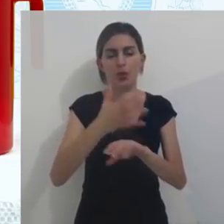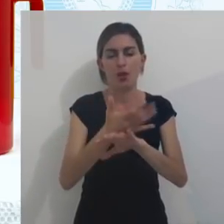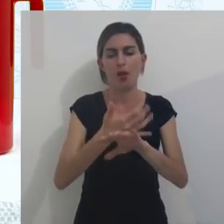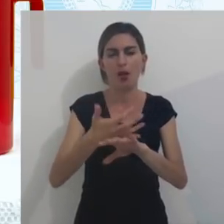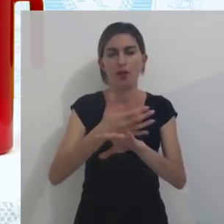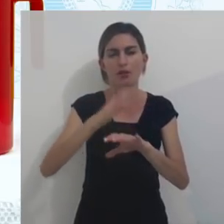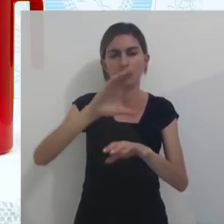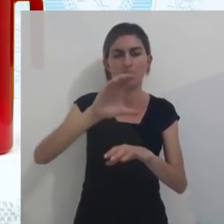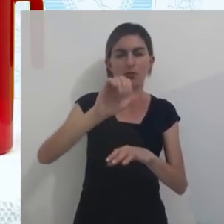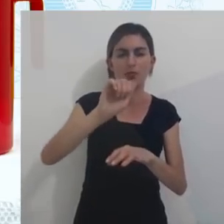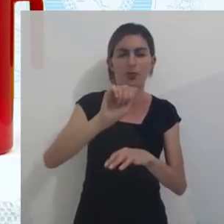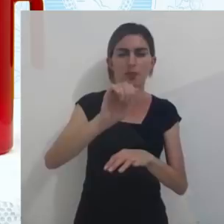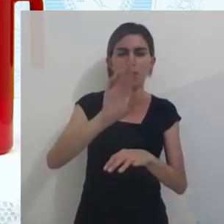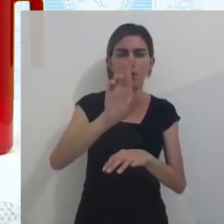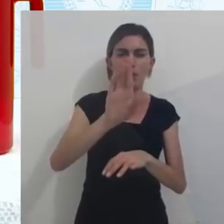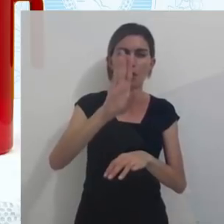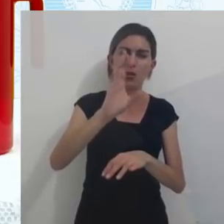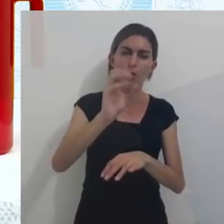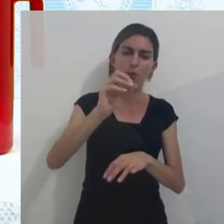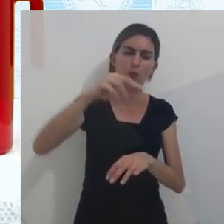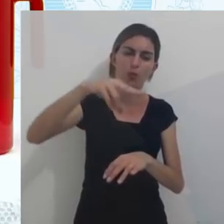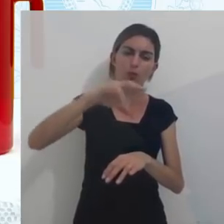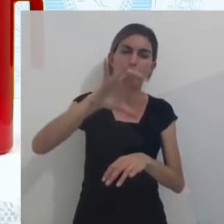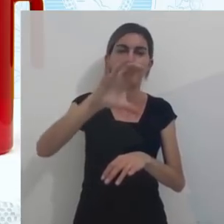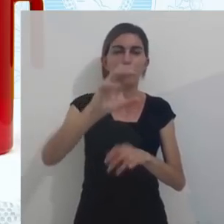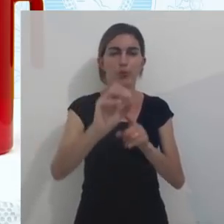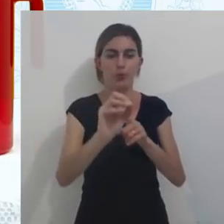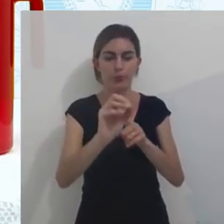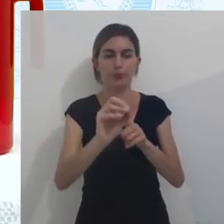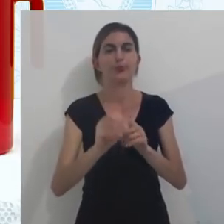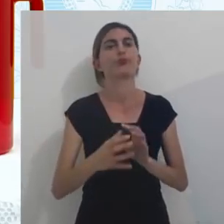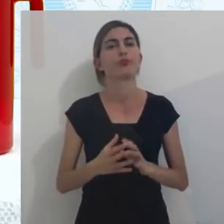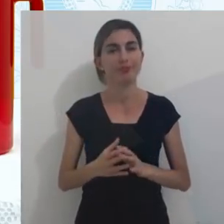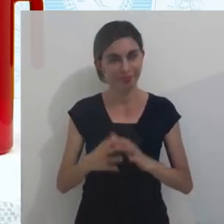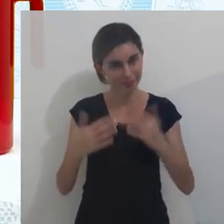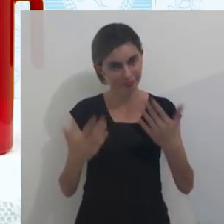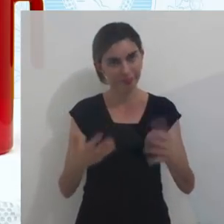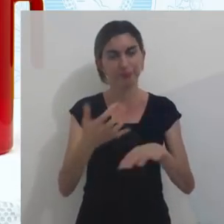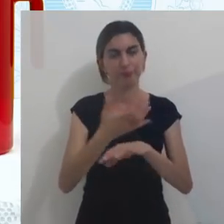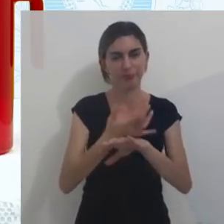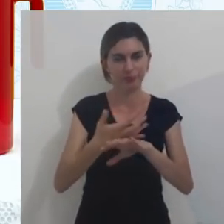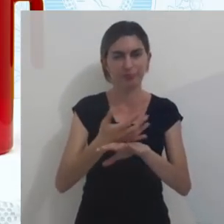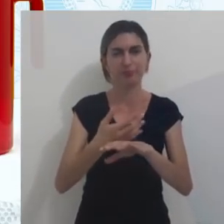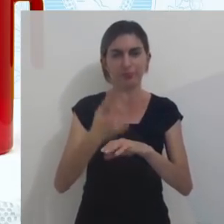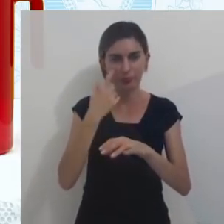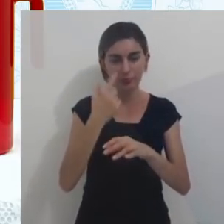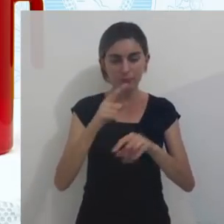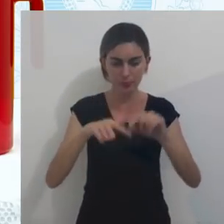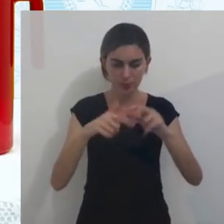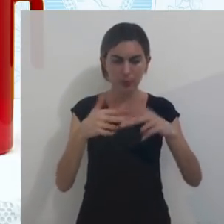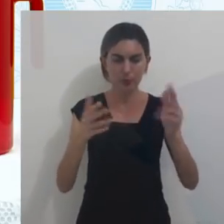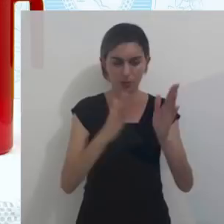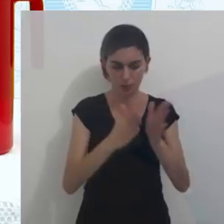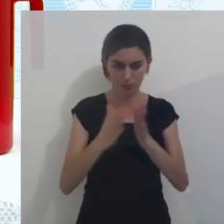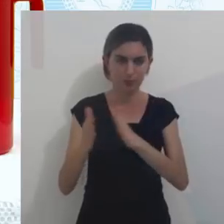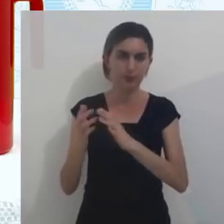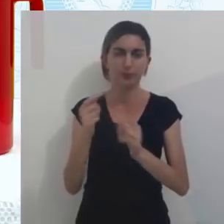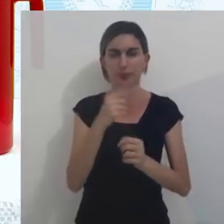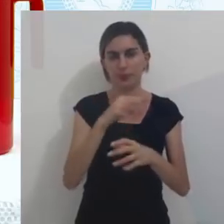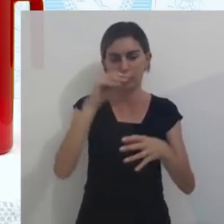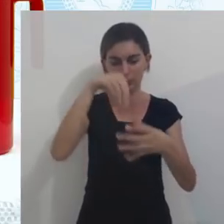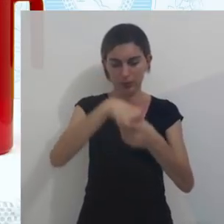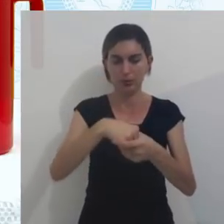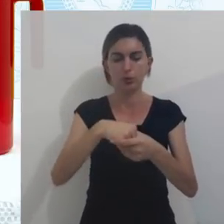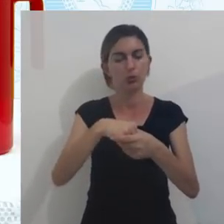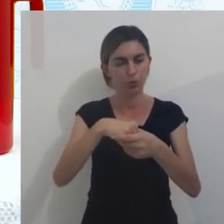ácido carbônico. Vejam só aqui que o material ele já está montado, tá certo? Aqui